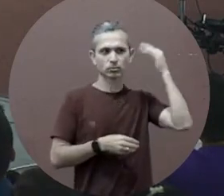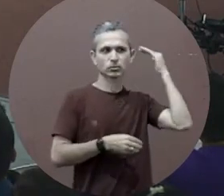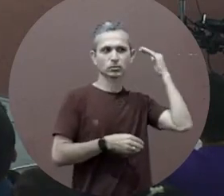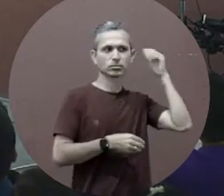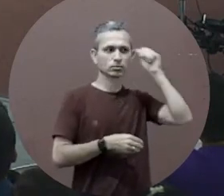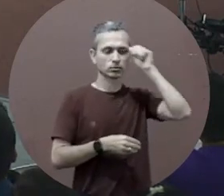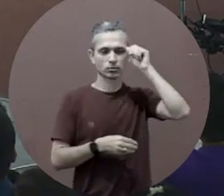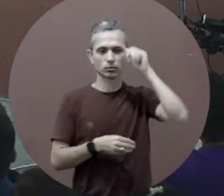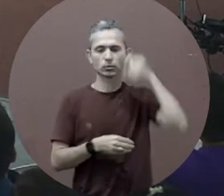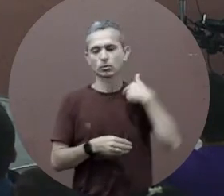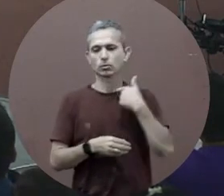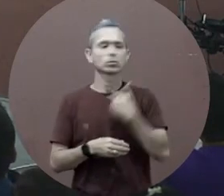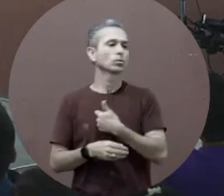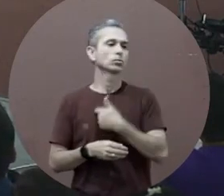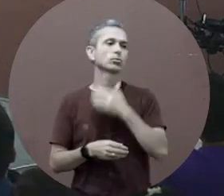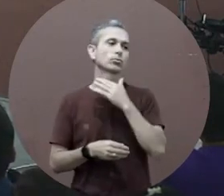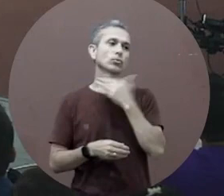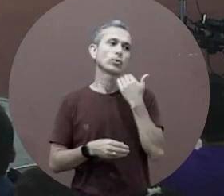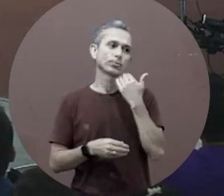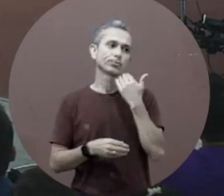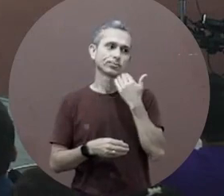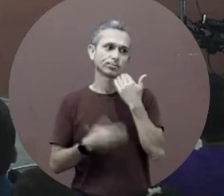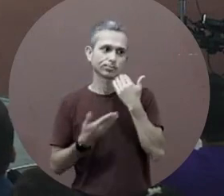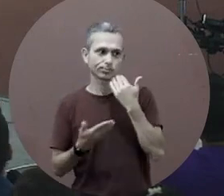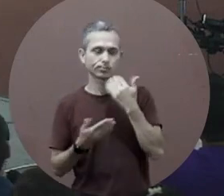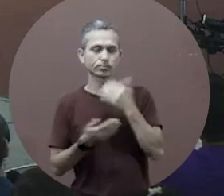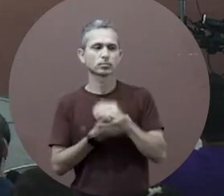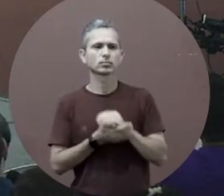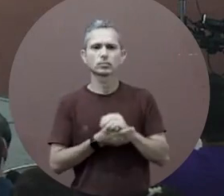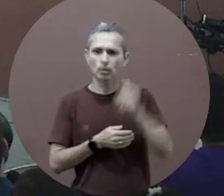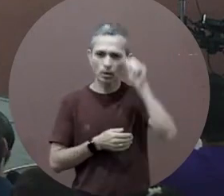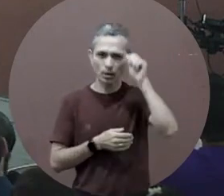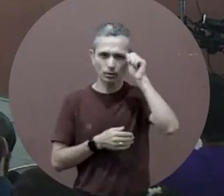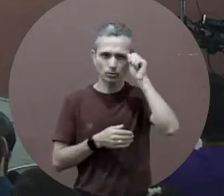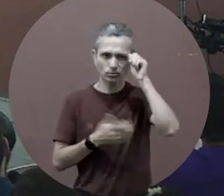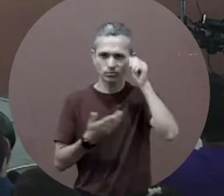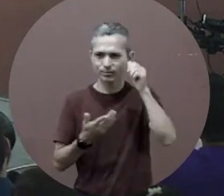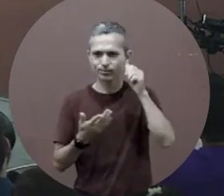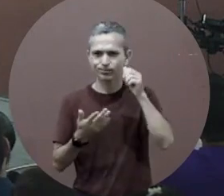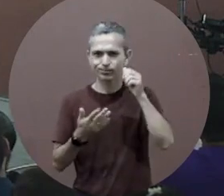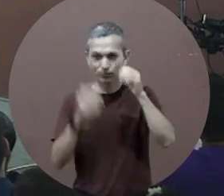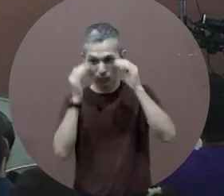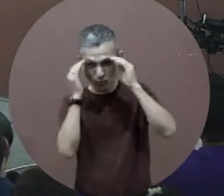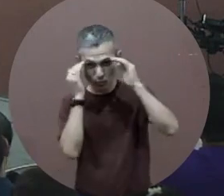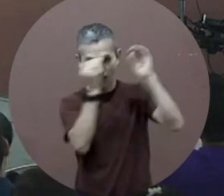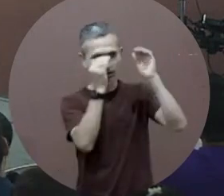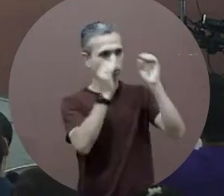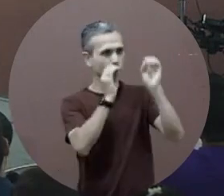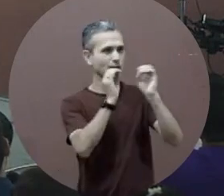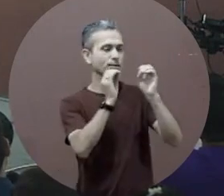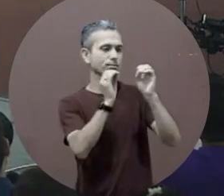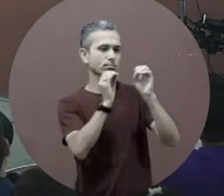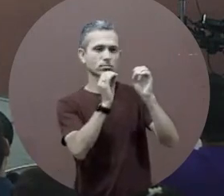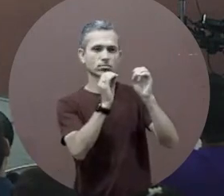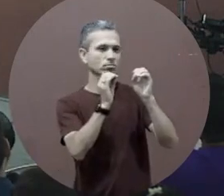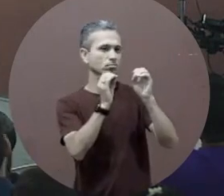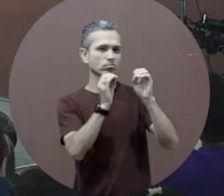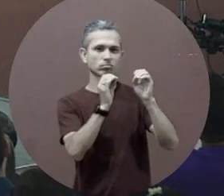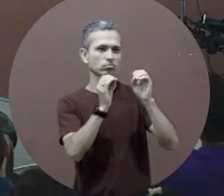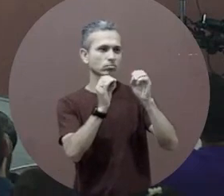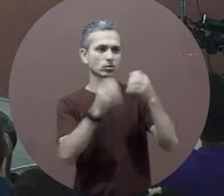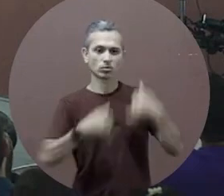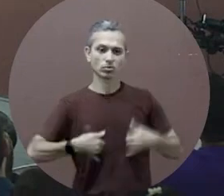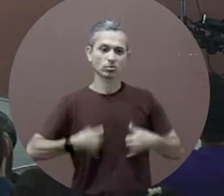indivíduo. Um indivíduo desobedeceu na busca por uma autonomia egoísta,